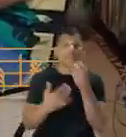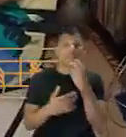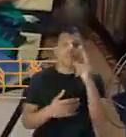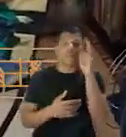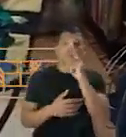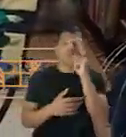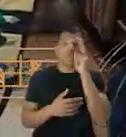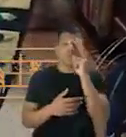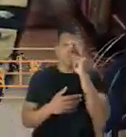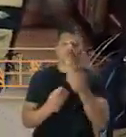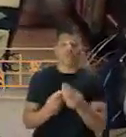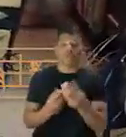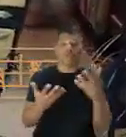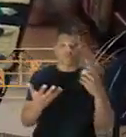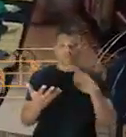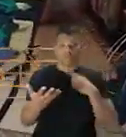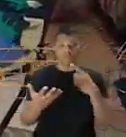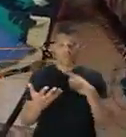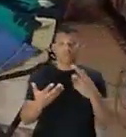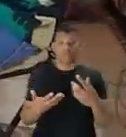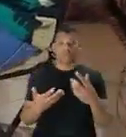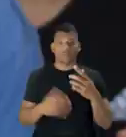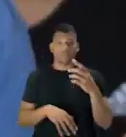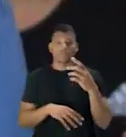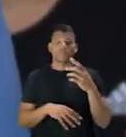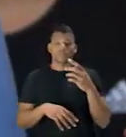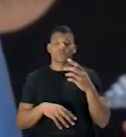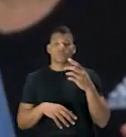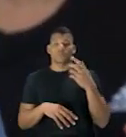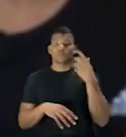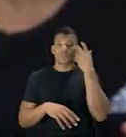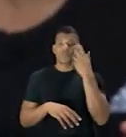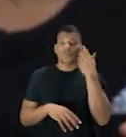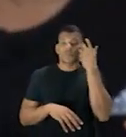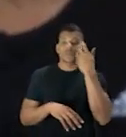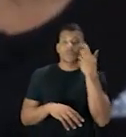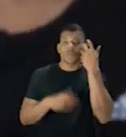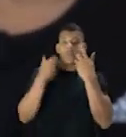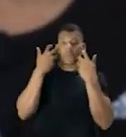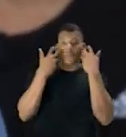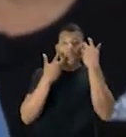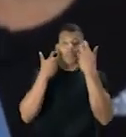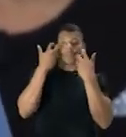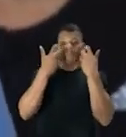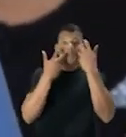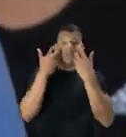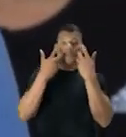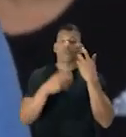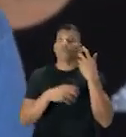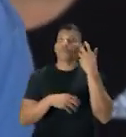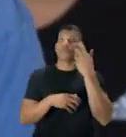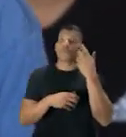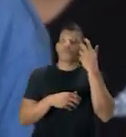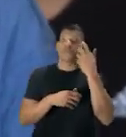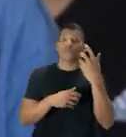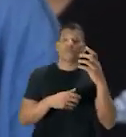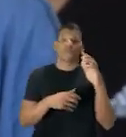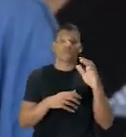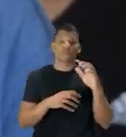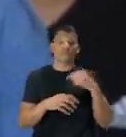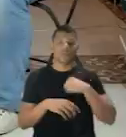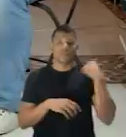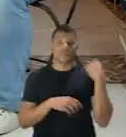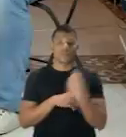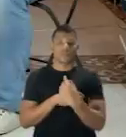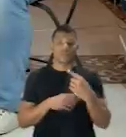lembrança traz. Cantando essa doce estanca, assim uma luz se agiganta, e ajuda